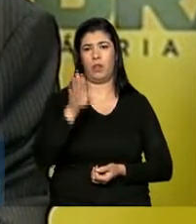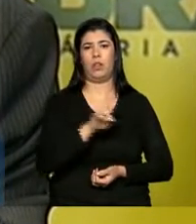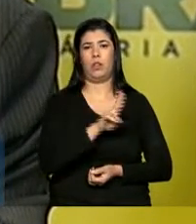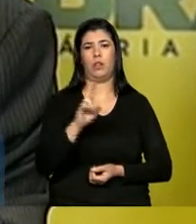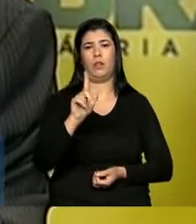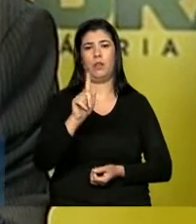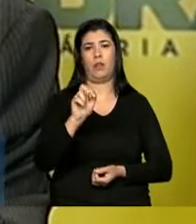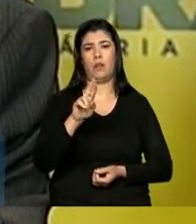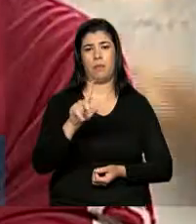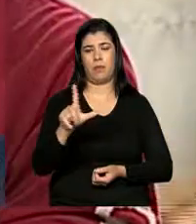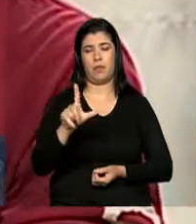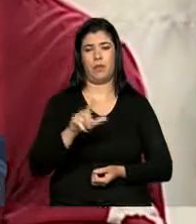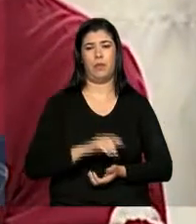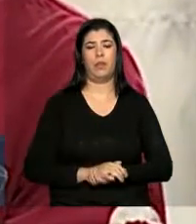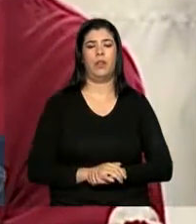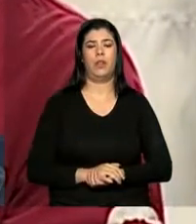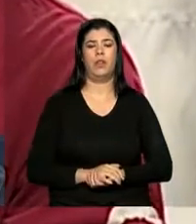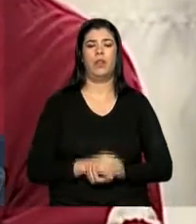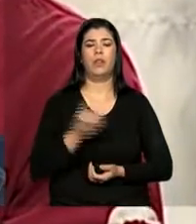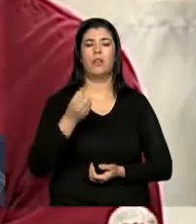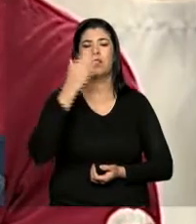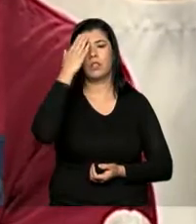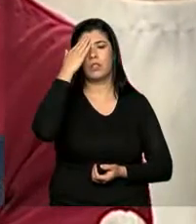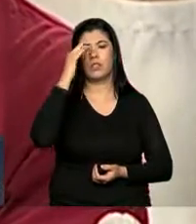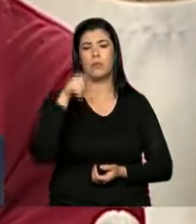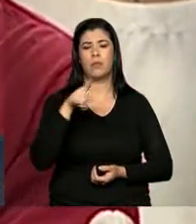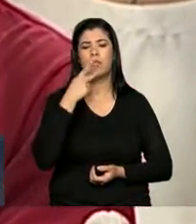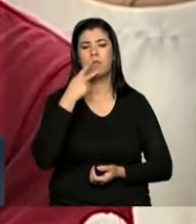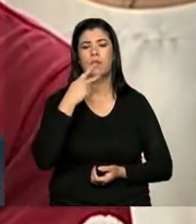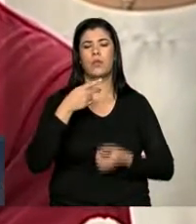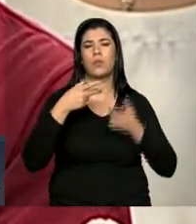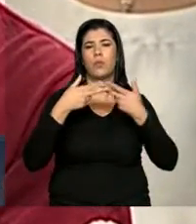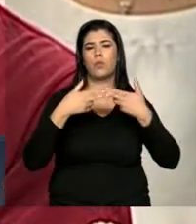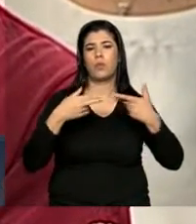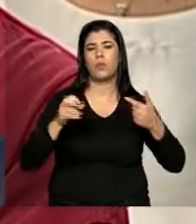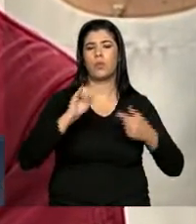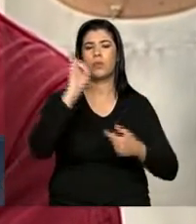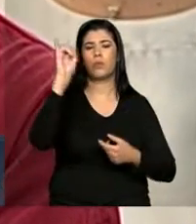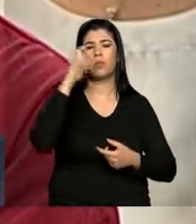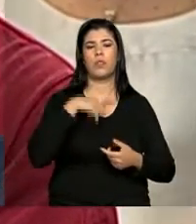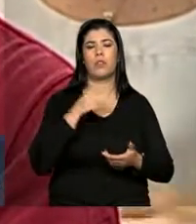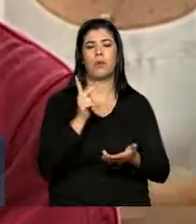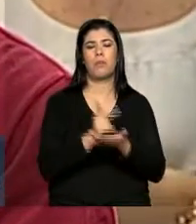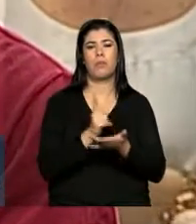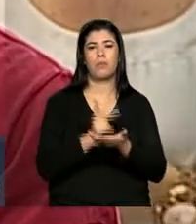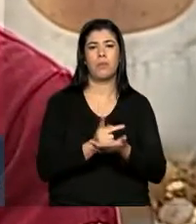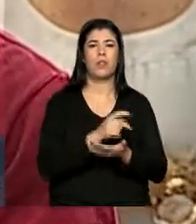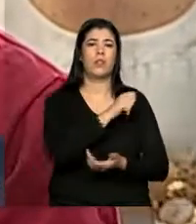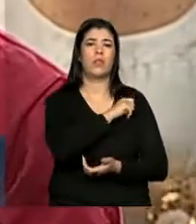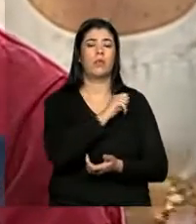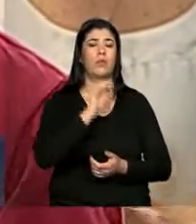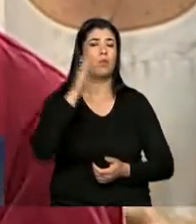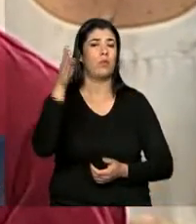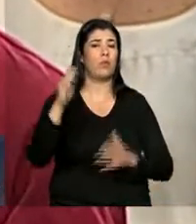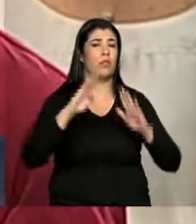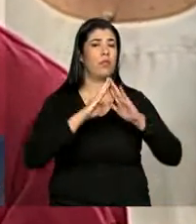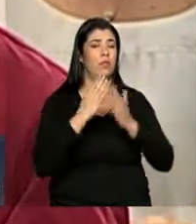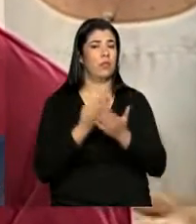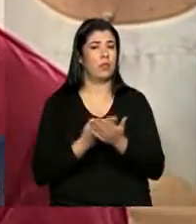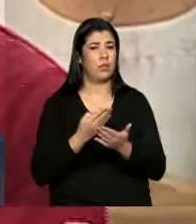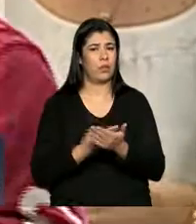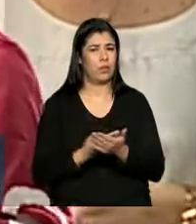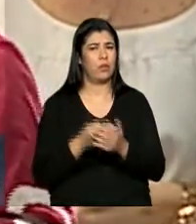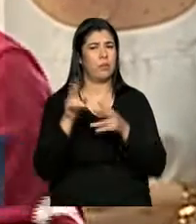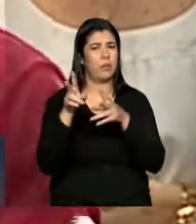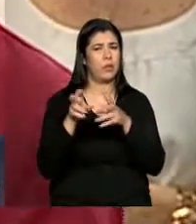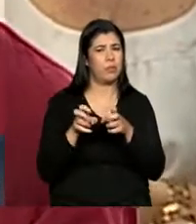do G1. Os senhores disseram aqui que um critério muito importante é a permanência dos alunos na escola, né? Os senhores identificaram que há escolas